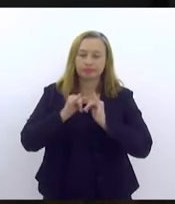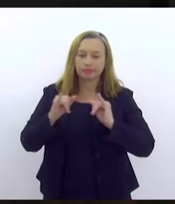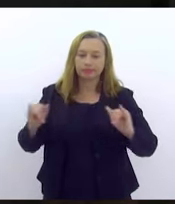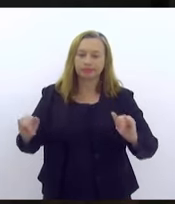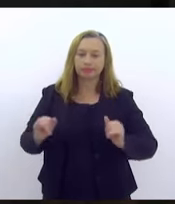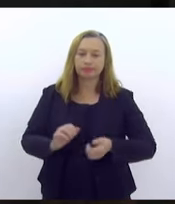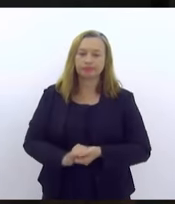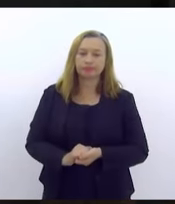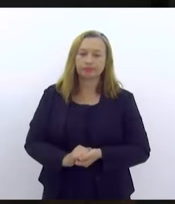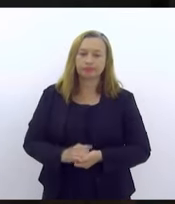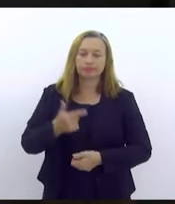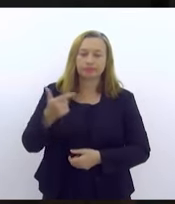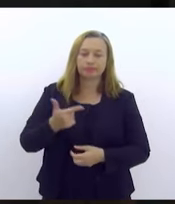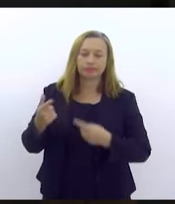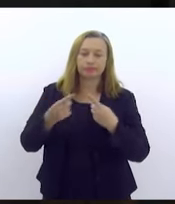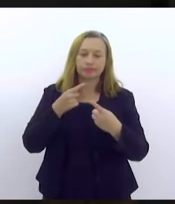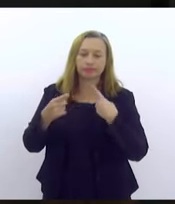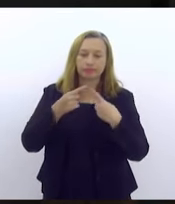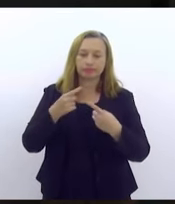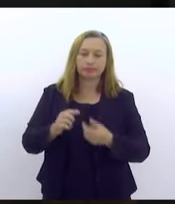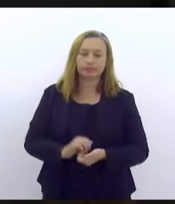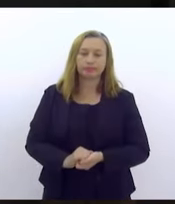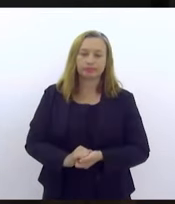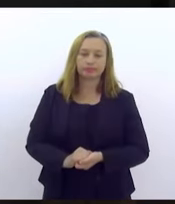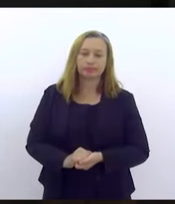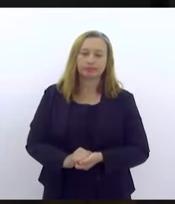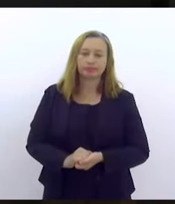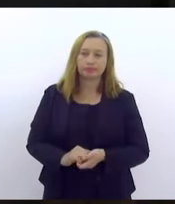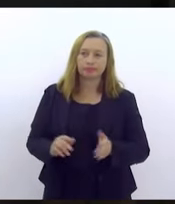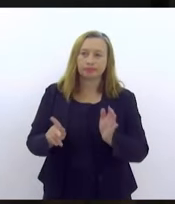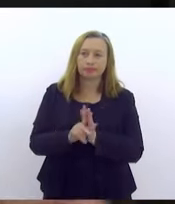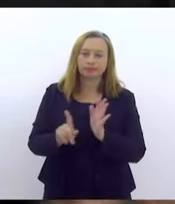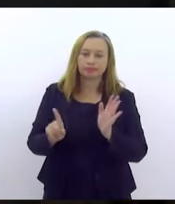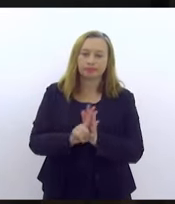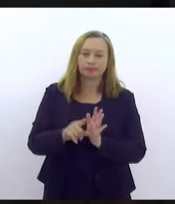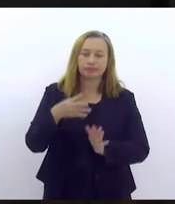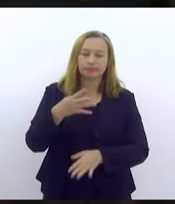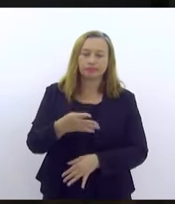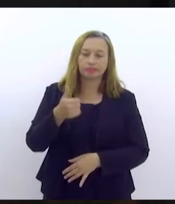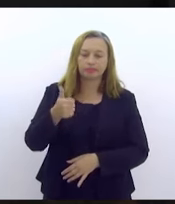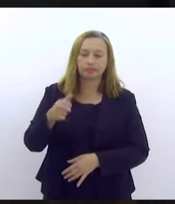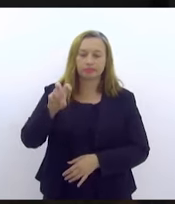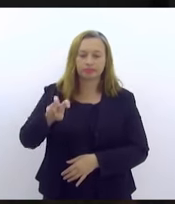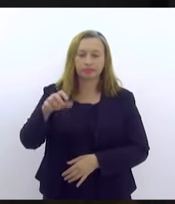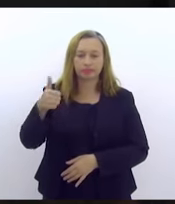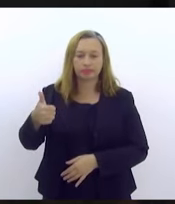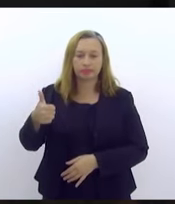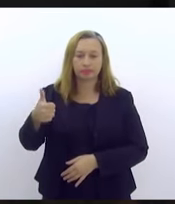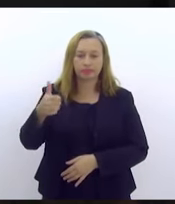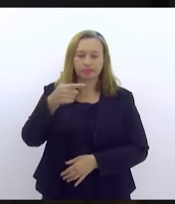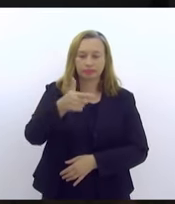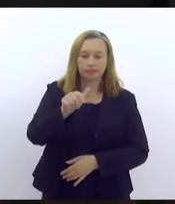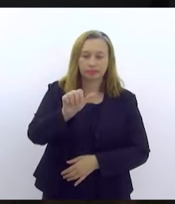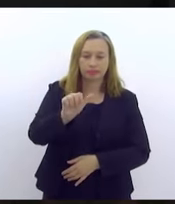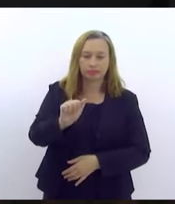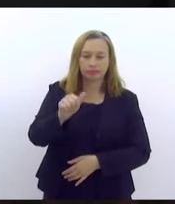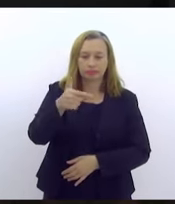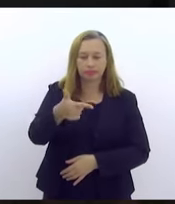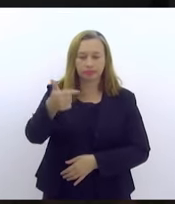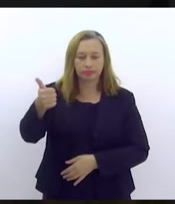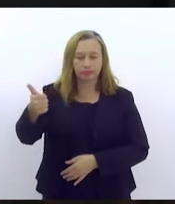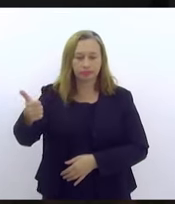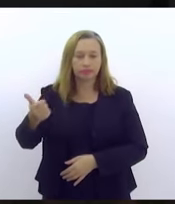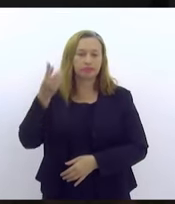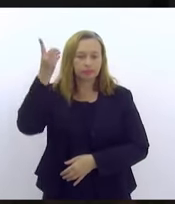Anuncio, em segunda discussão, projeto de lei número 4.151 de 2021, de